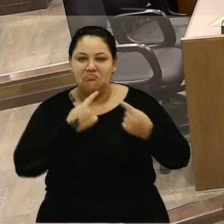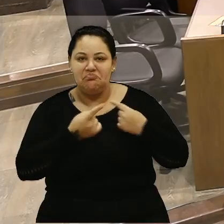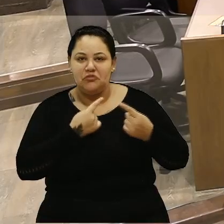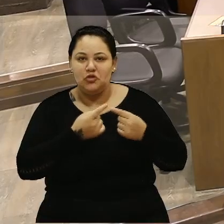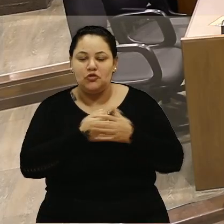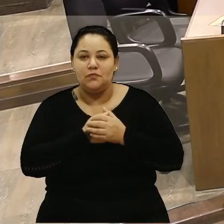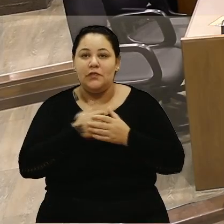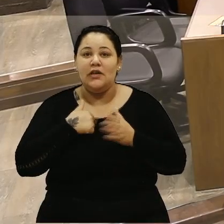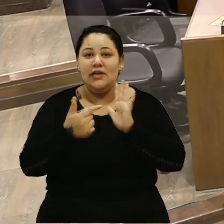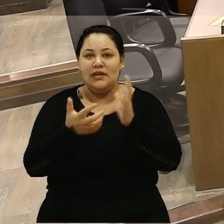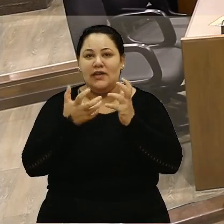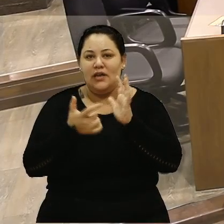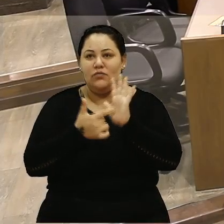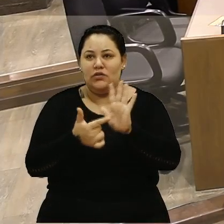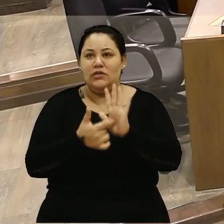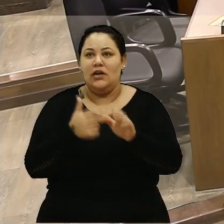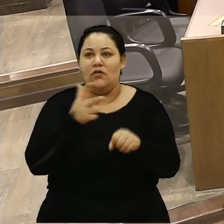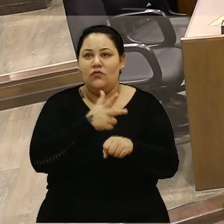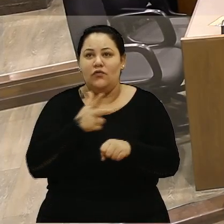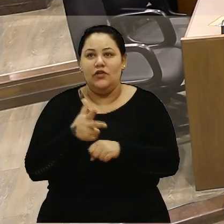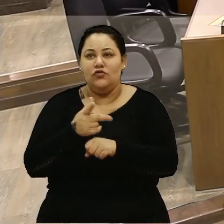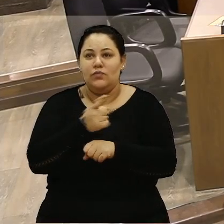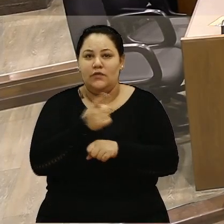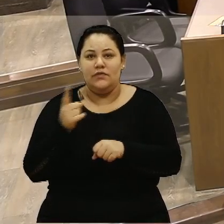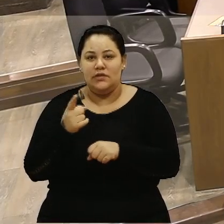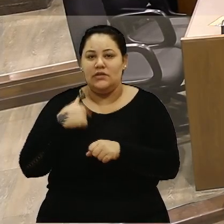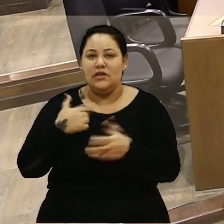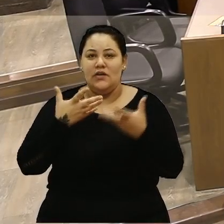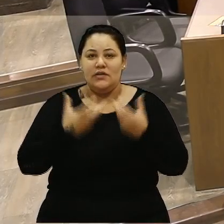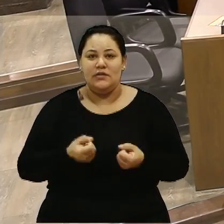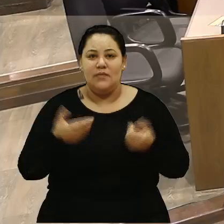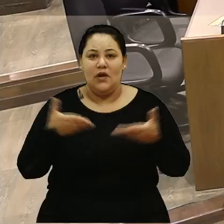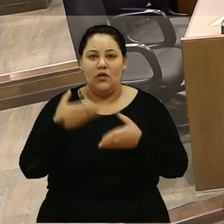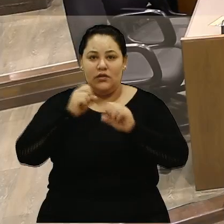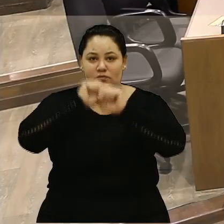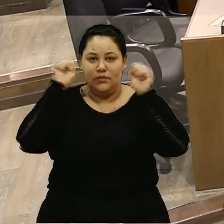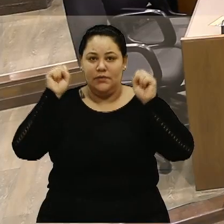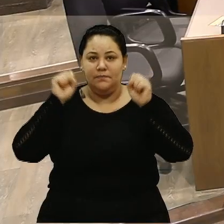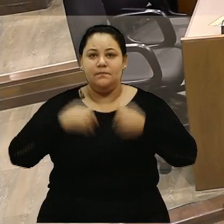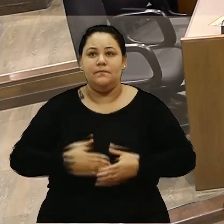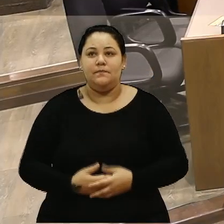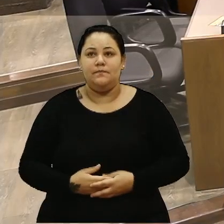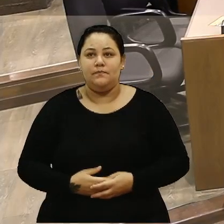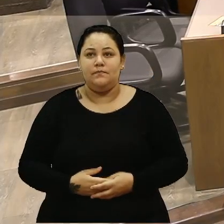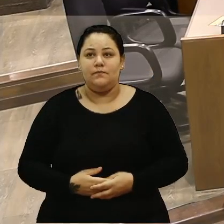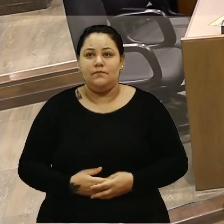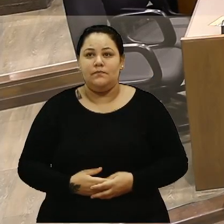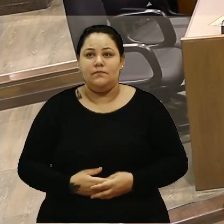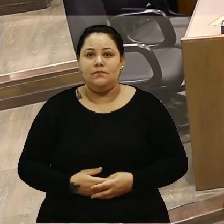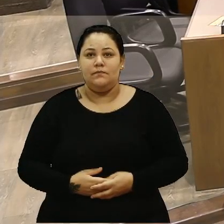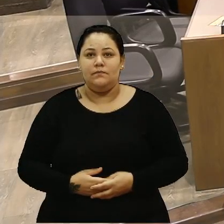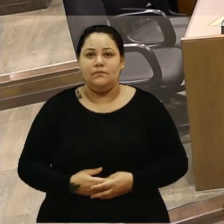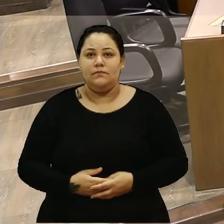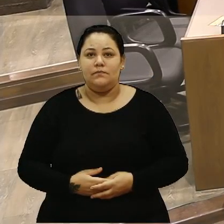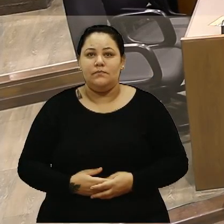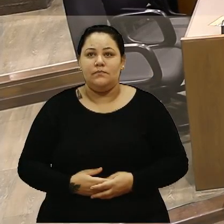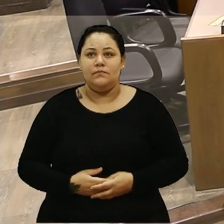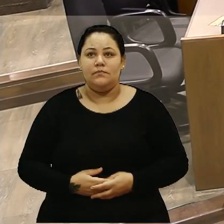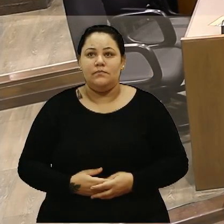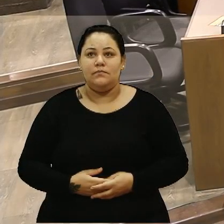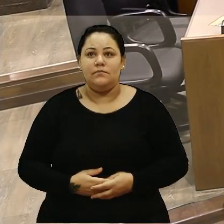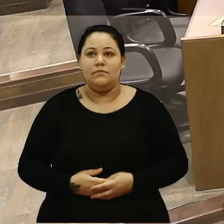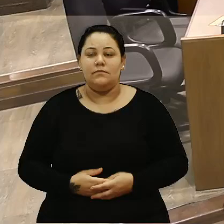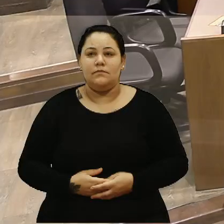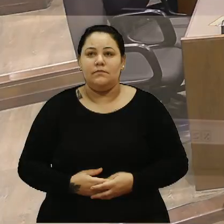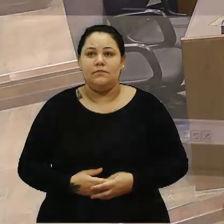passar um videozinho para vocês que eu recebi agora de manhã. Vai continuar o Olha se isso é um material